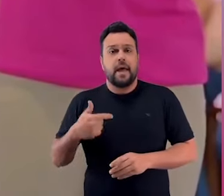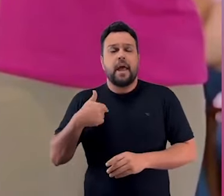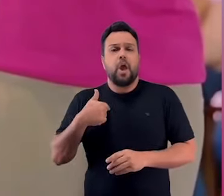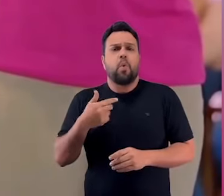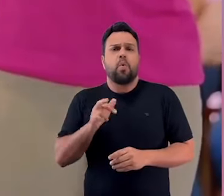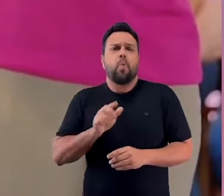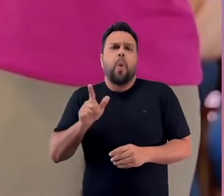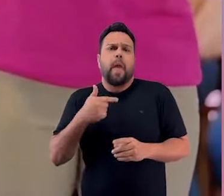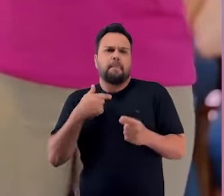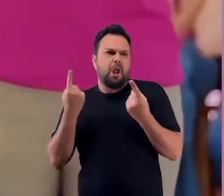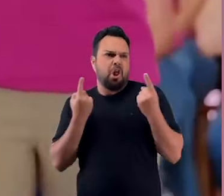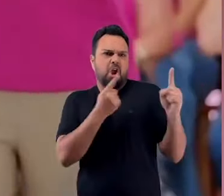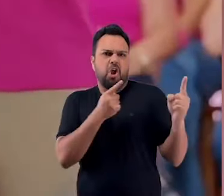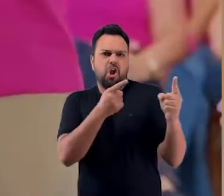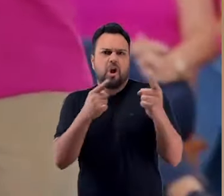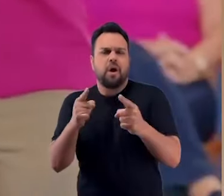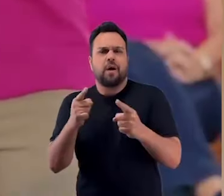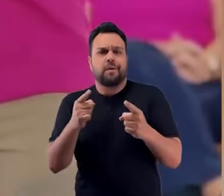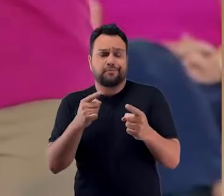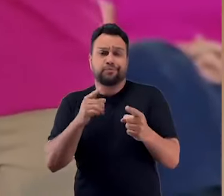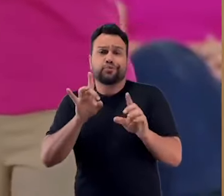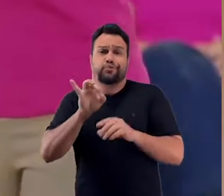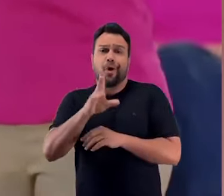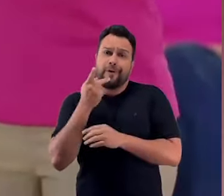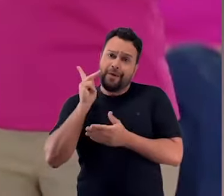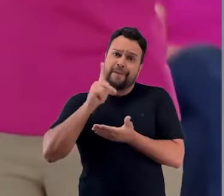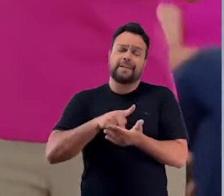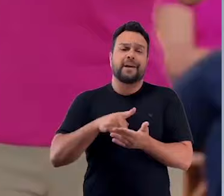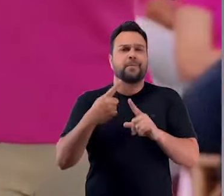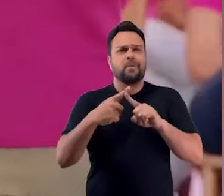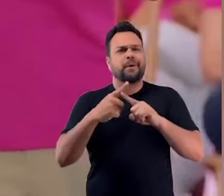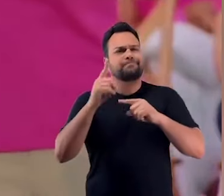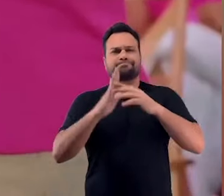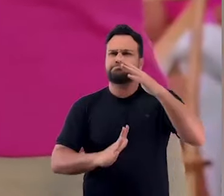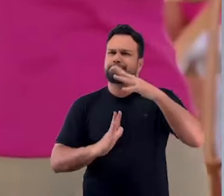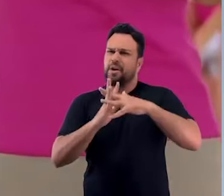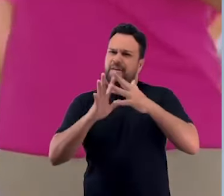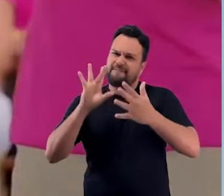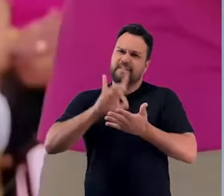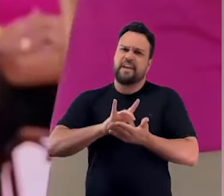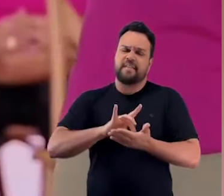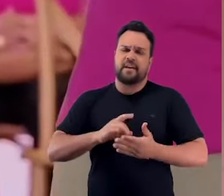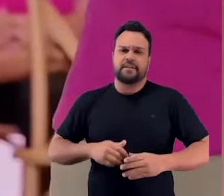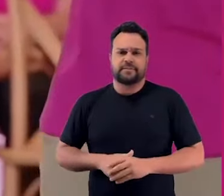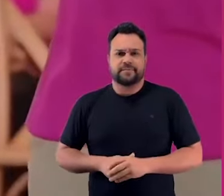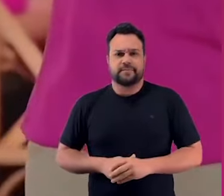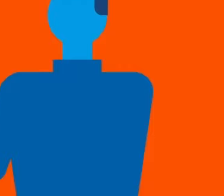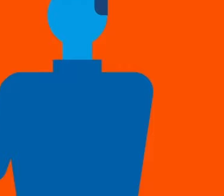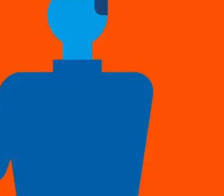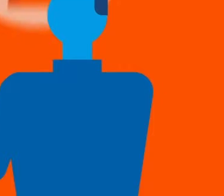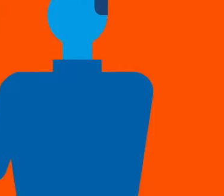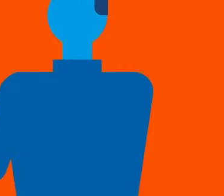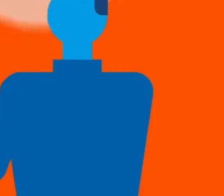licitação e aqui eu não estou atacando ninguém não eu só estou falando a verdade porque a verdade